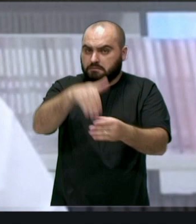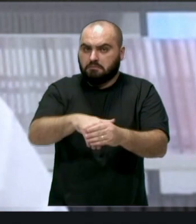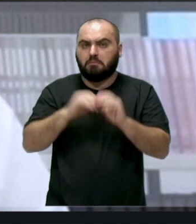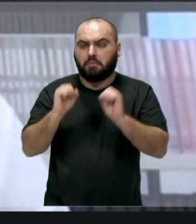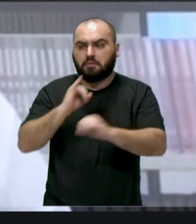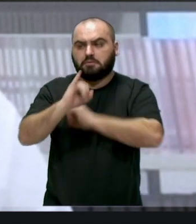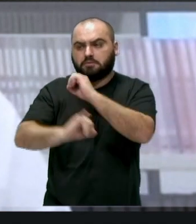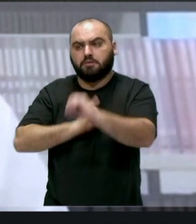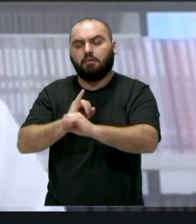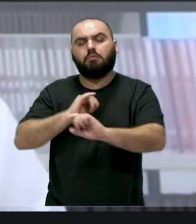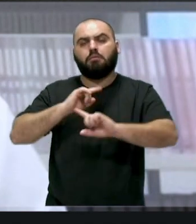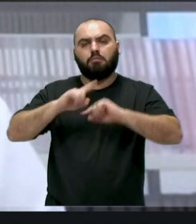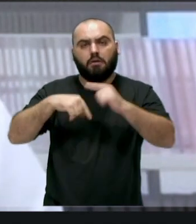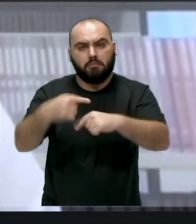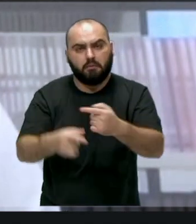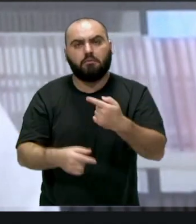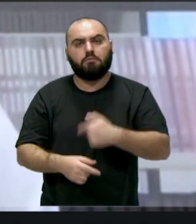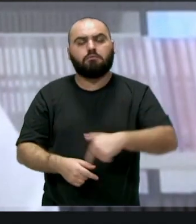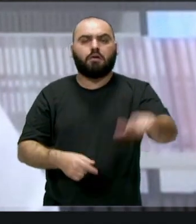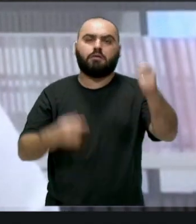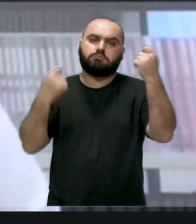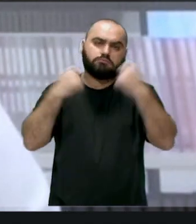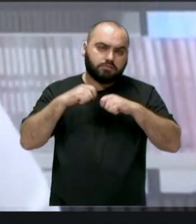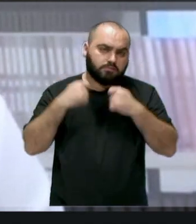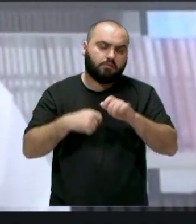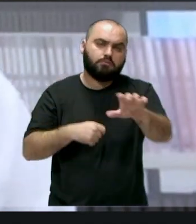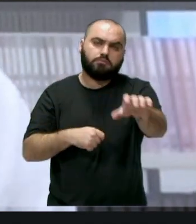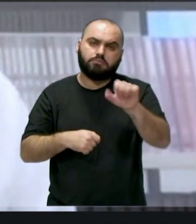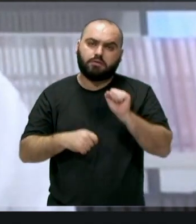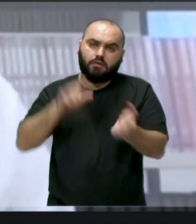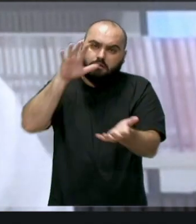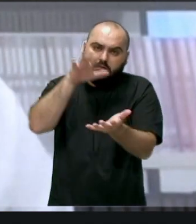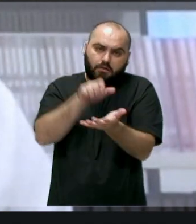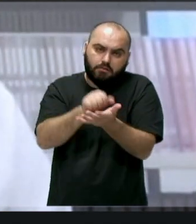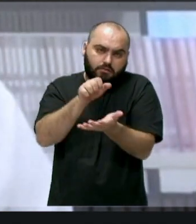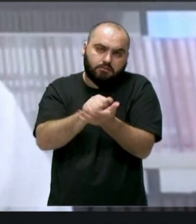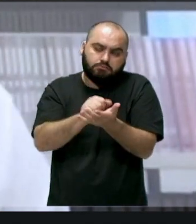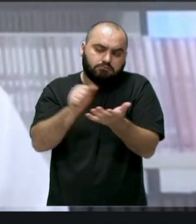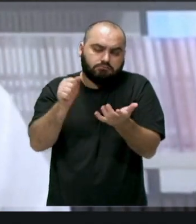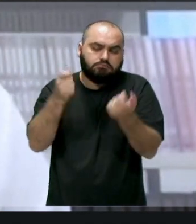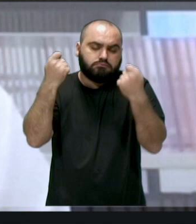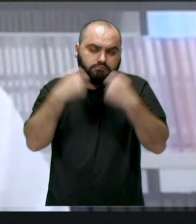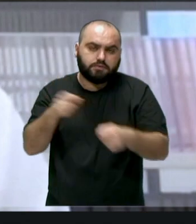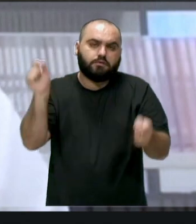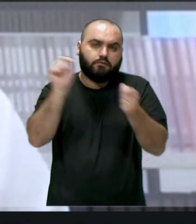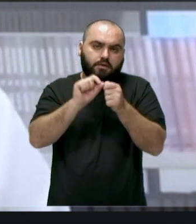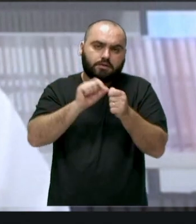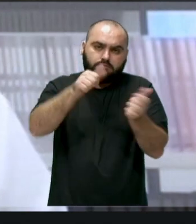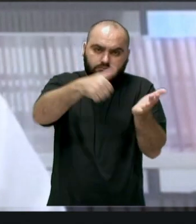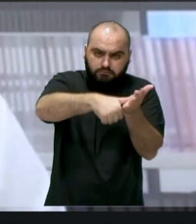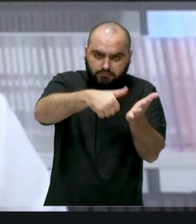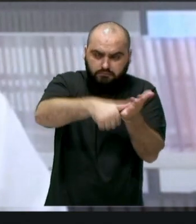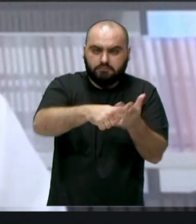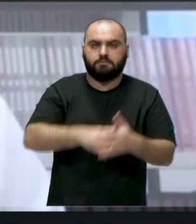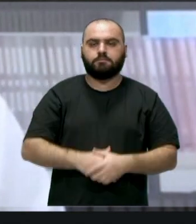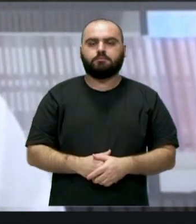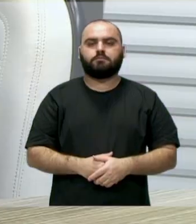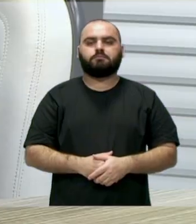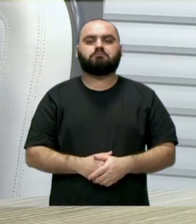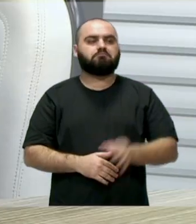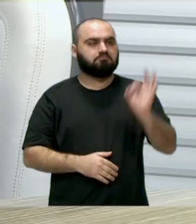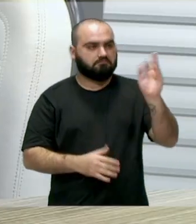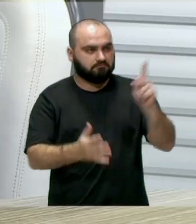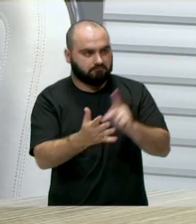segundo momento, vai ter esse cadastramento. Daí sim, pessoal, na Justiça Eleitoral. Com